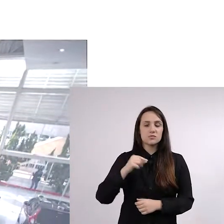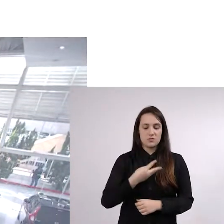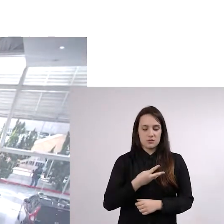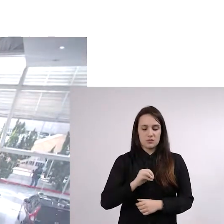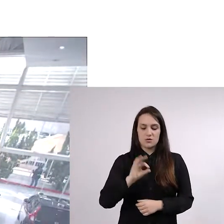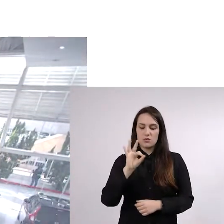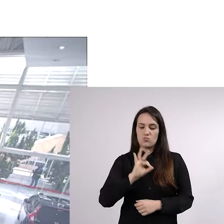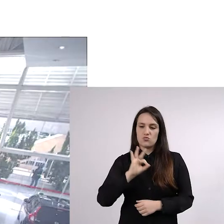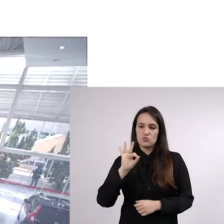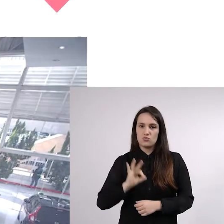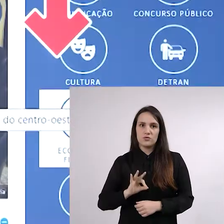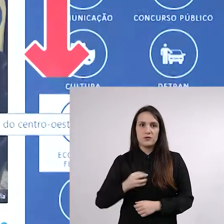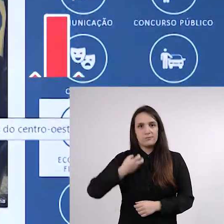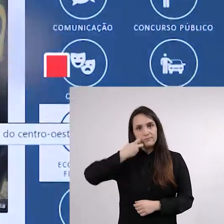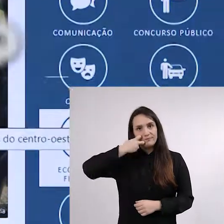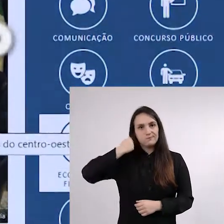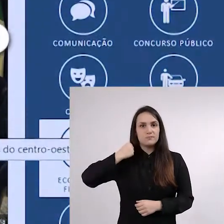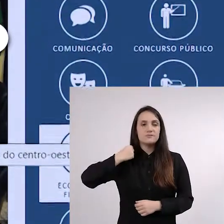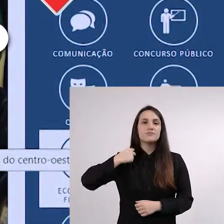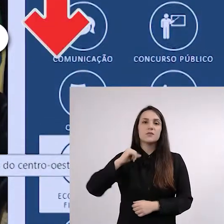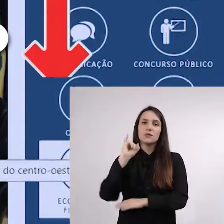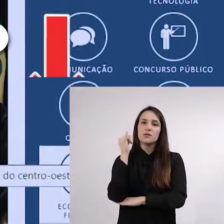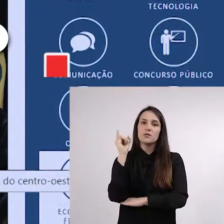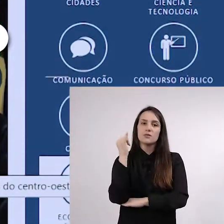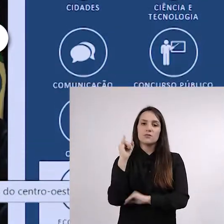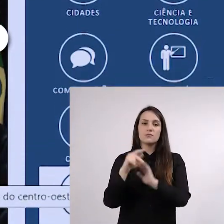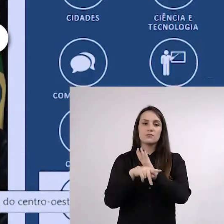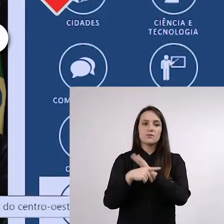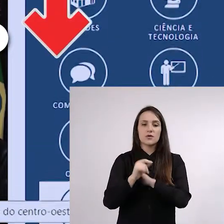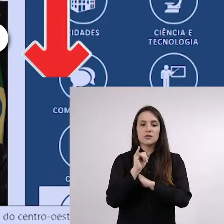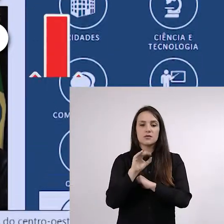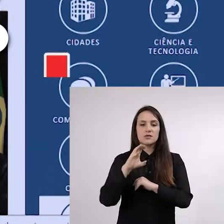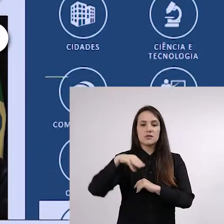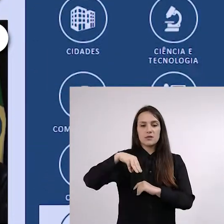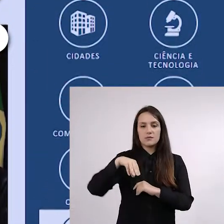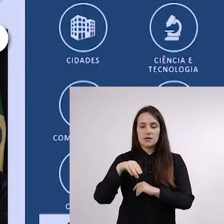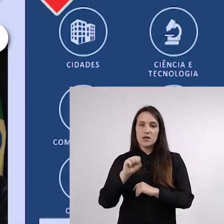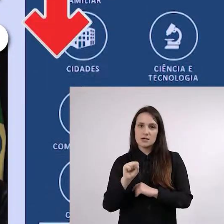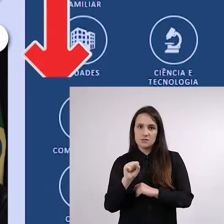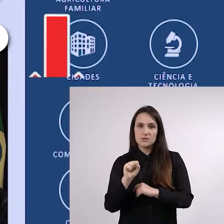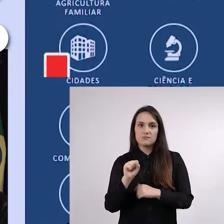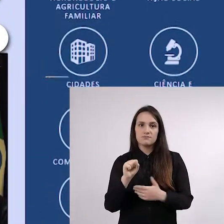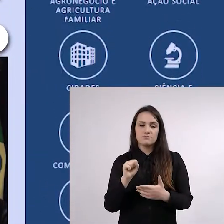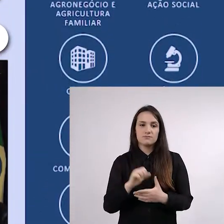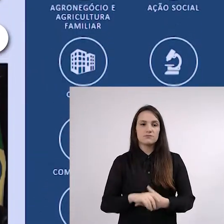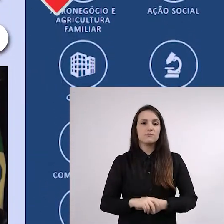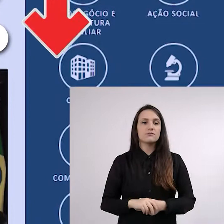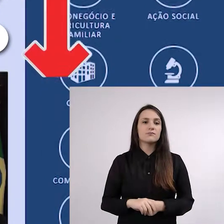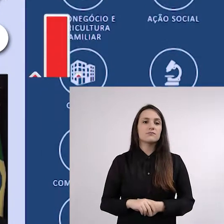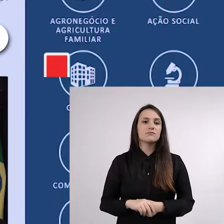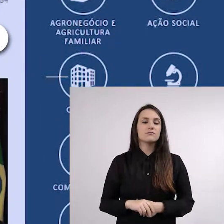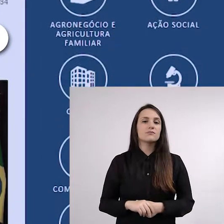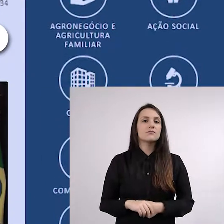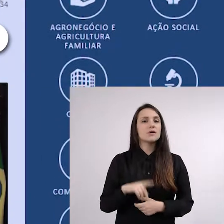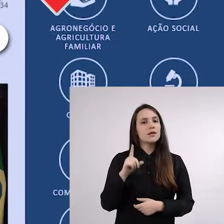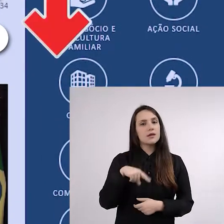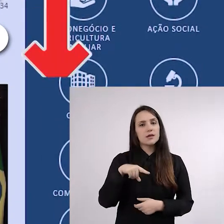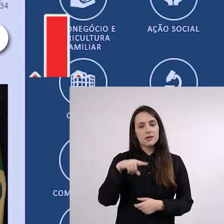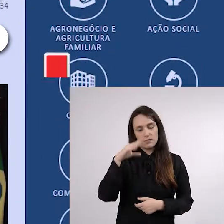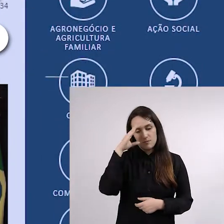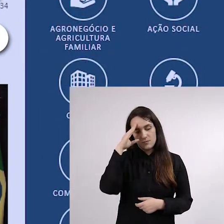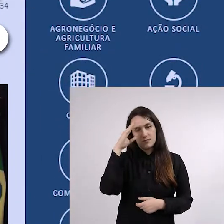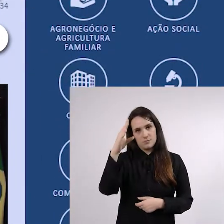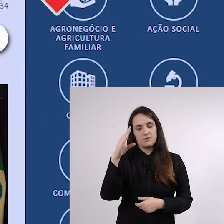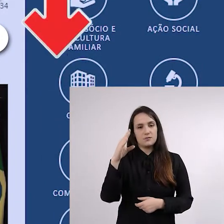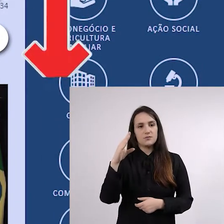de mais de 30% na arrecadação do Imposto sobre Circulação de Mercadorias e Serviços, o ICMS, principal fonte